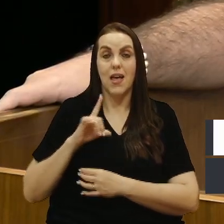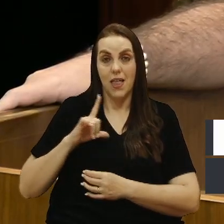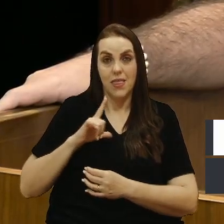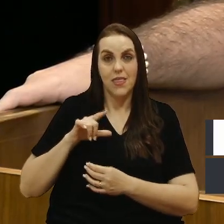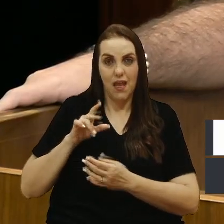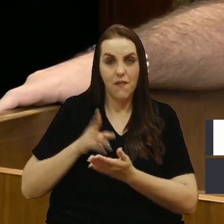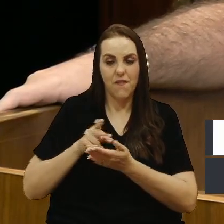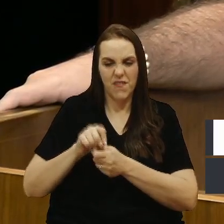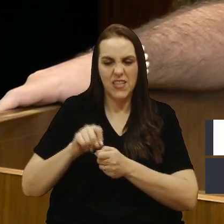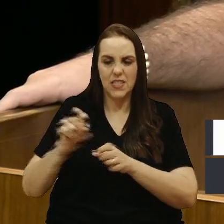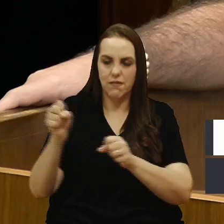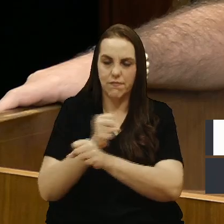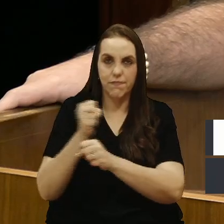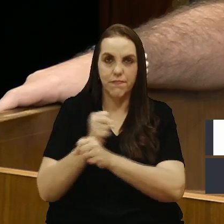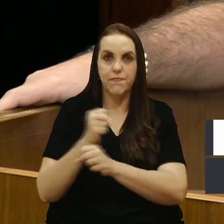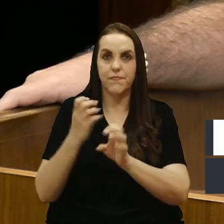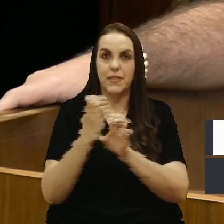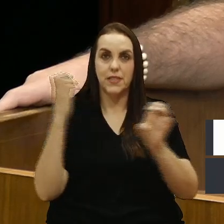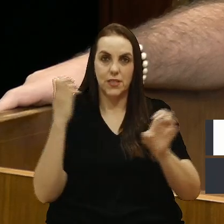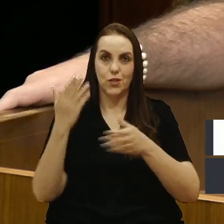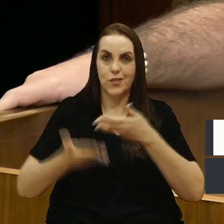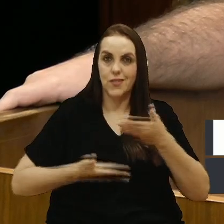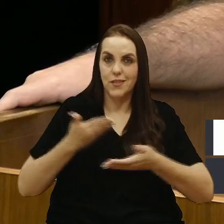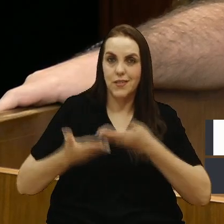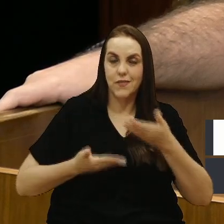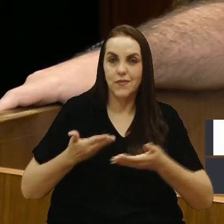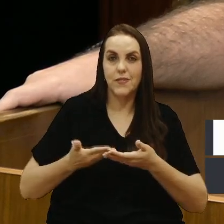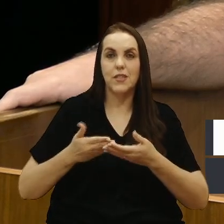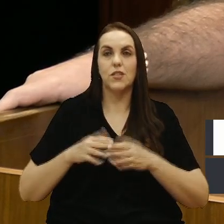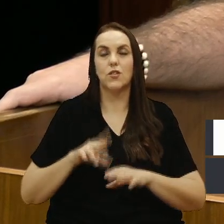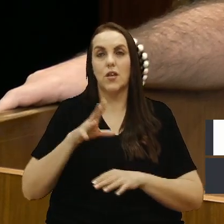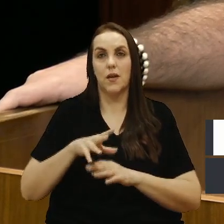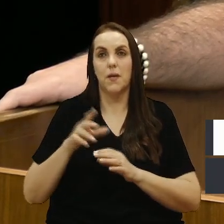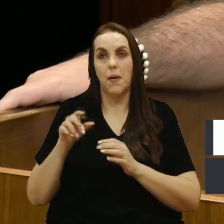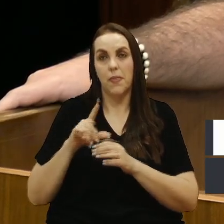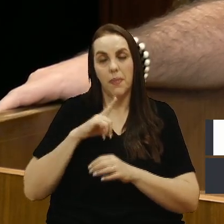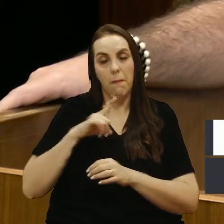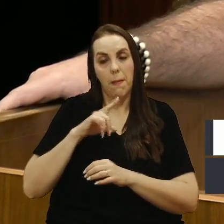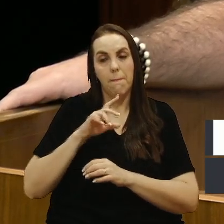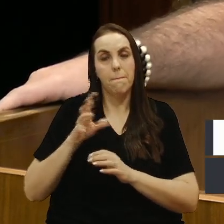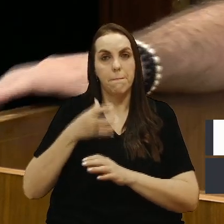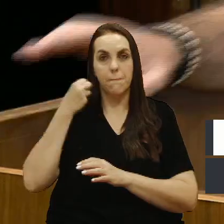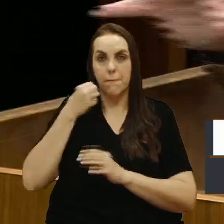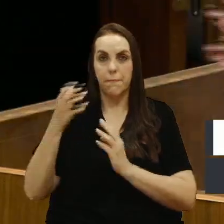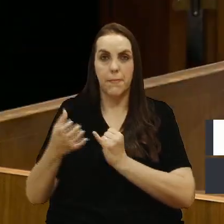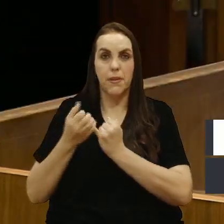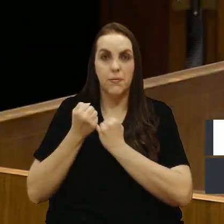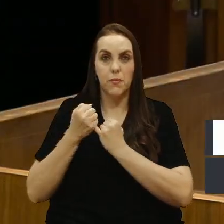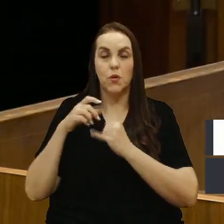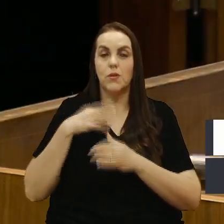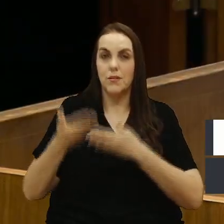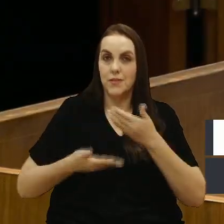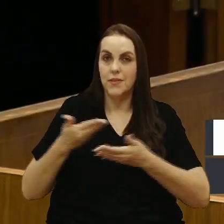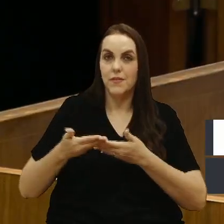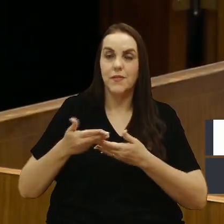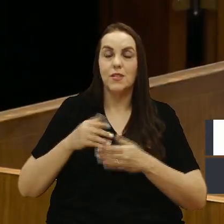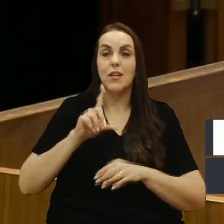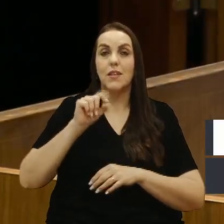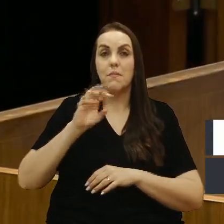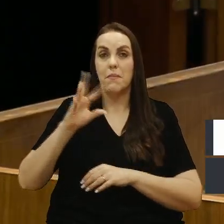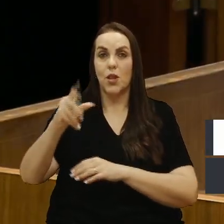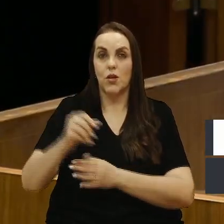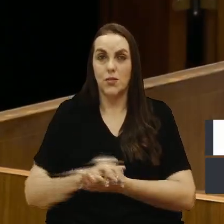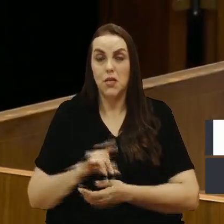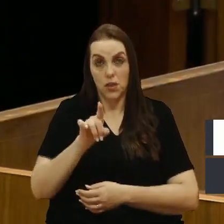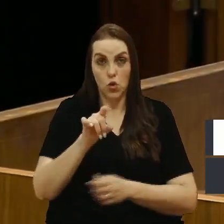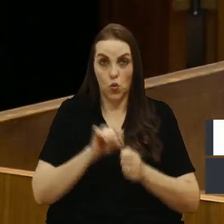de obras e serviços de engenharia e fortalecimento de bens e serviços com valor igual ou superior a 10 milhões. É uma espécie de, então tá,